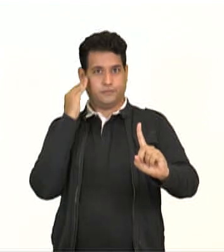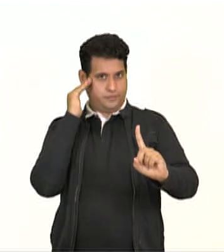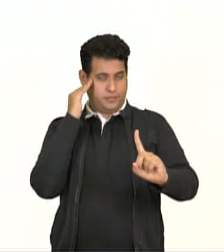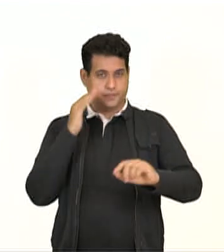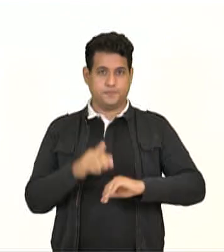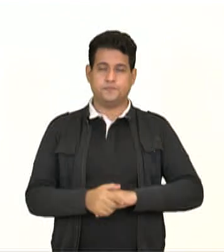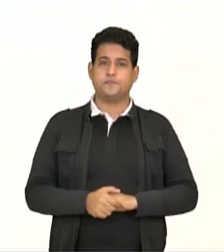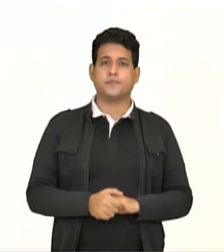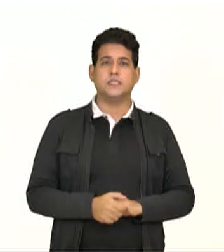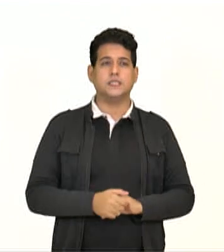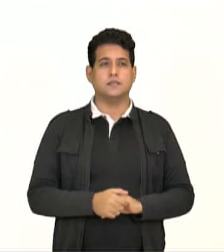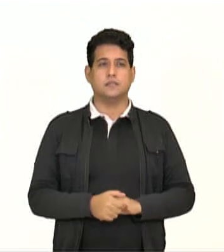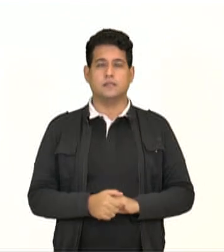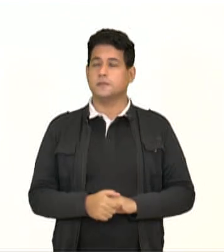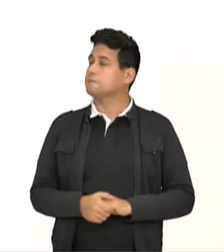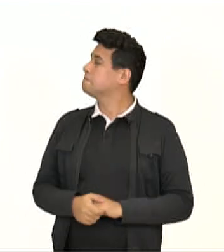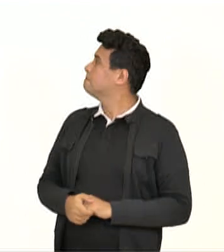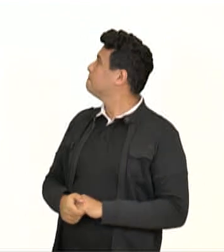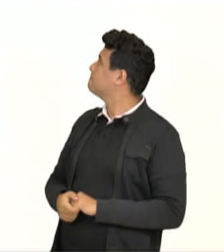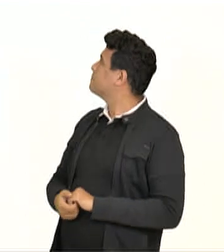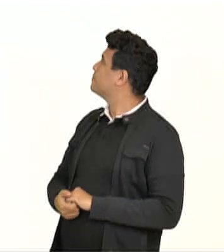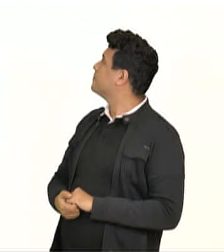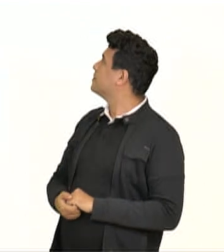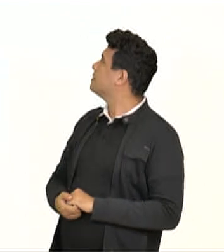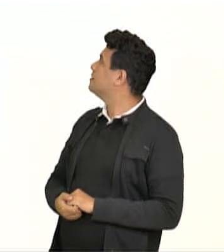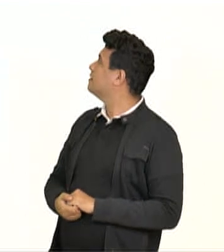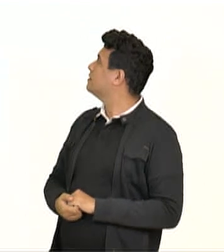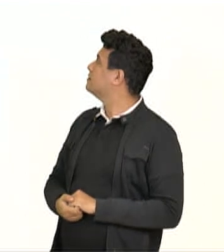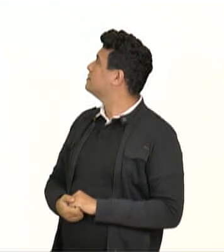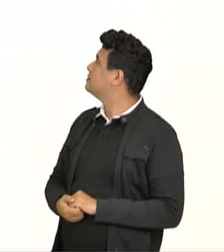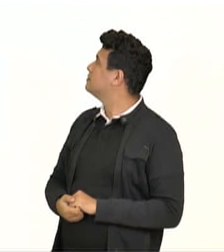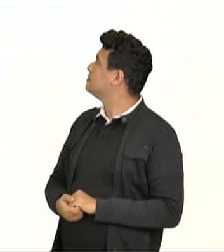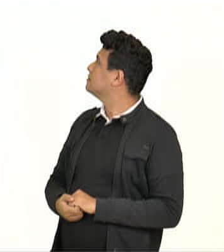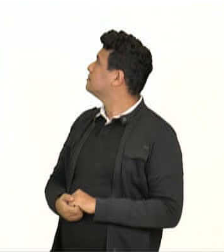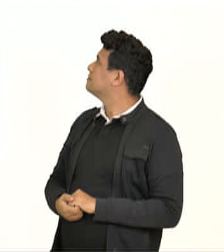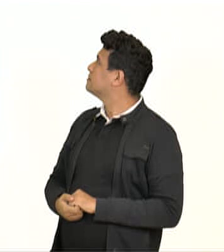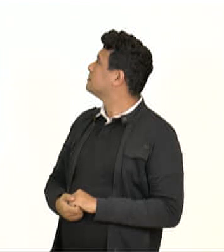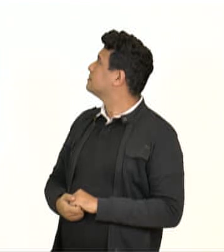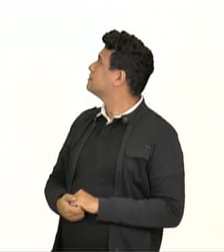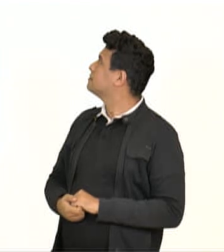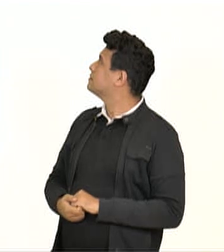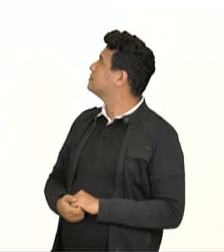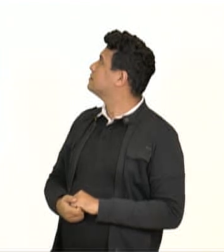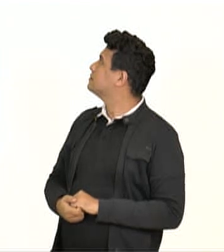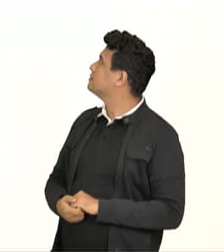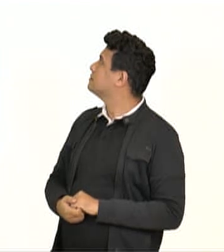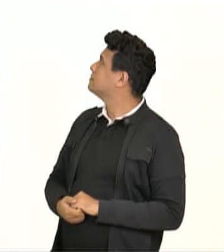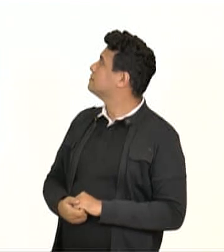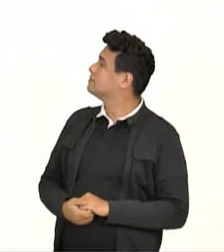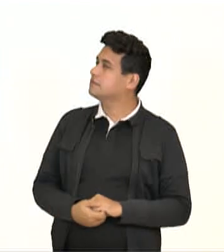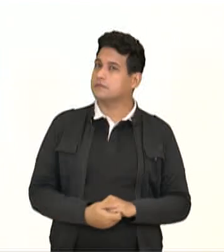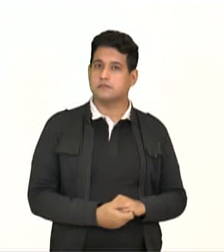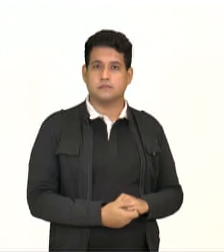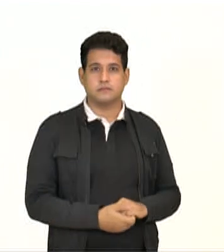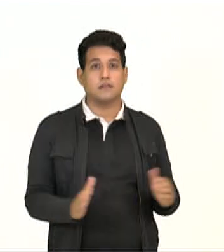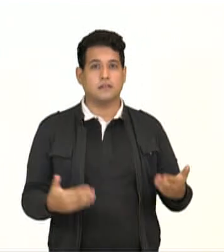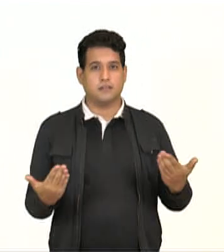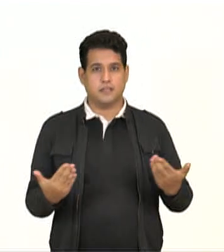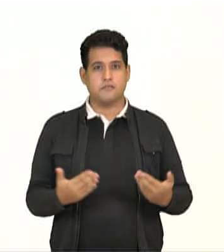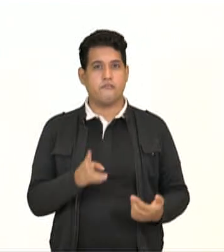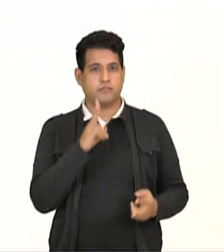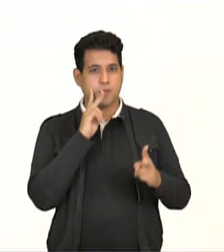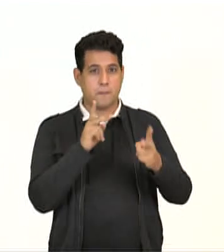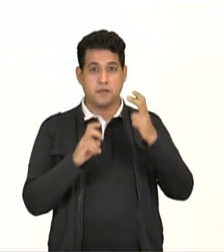you. Watch what you do. Yeah, the way you treat her. What else can I do? Então, aqui